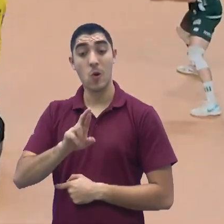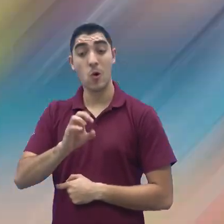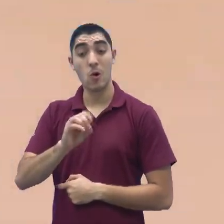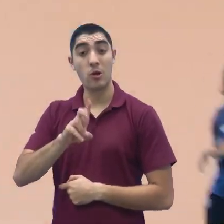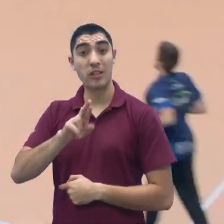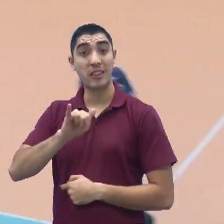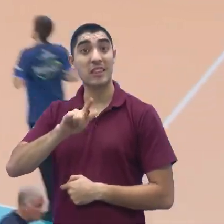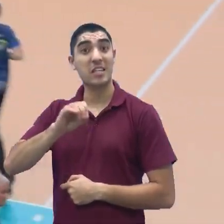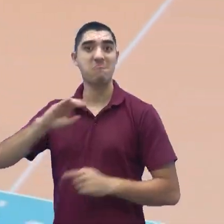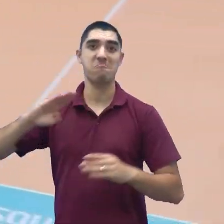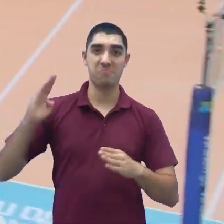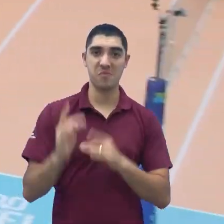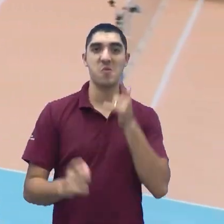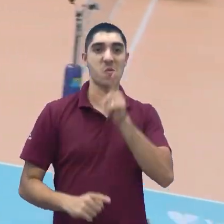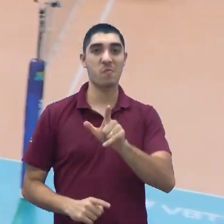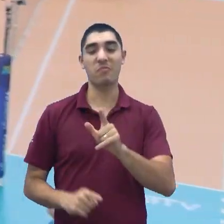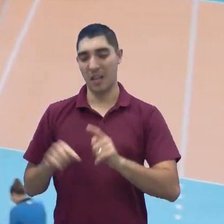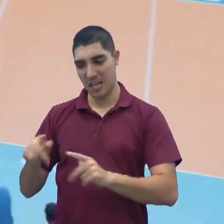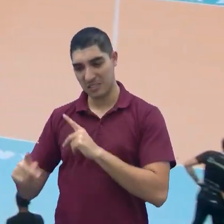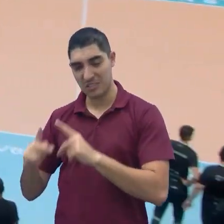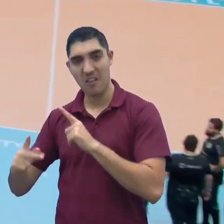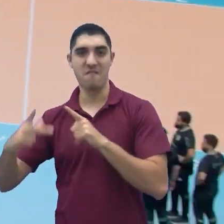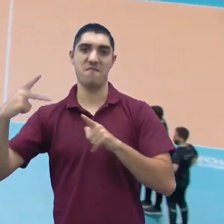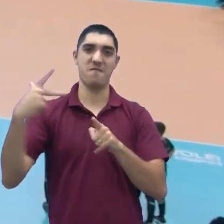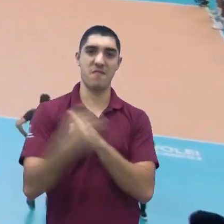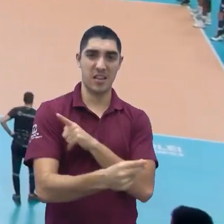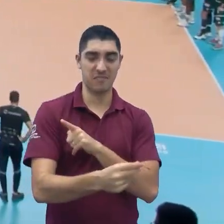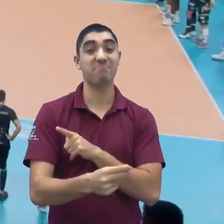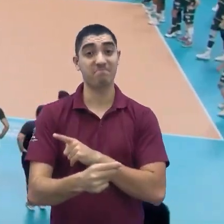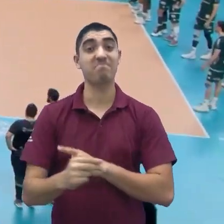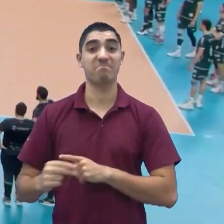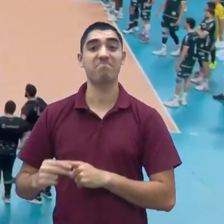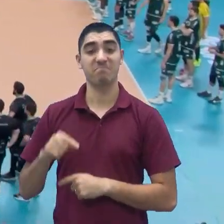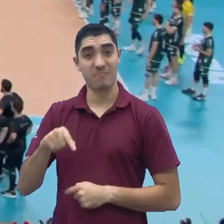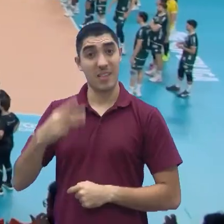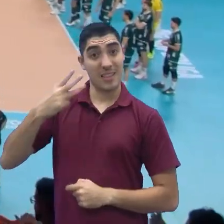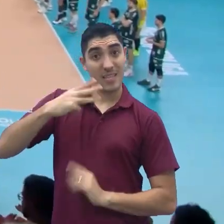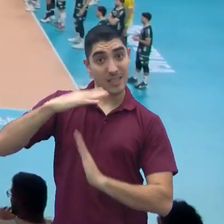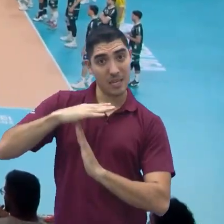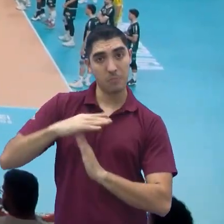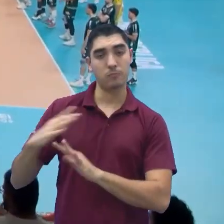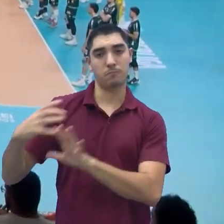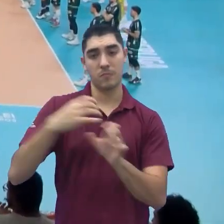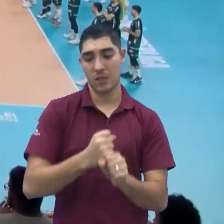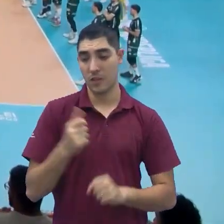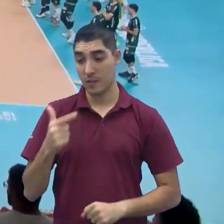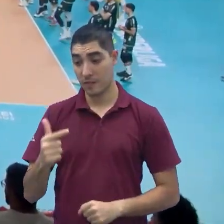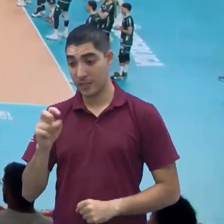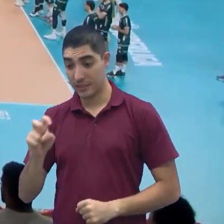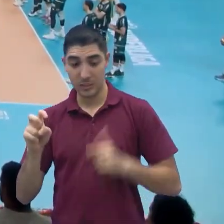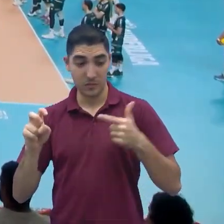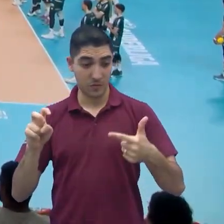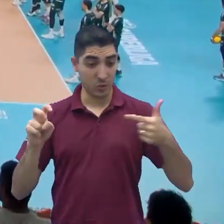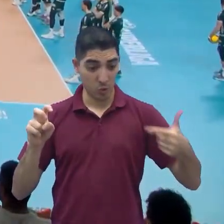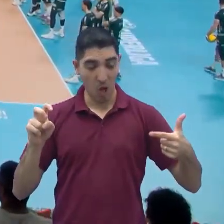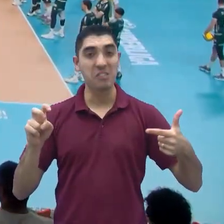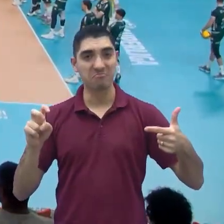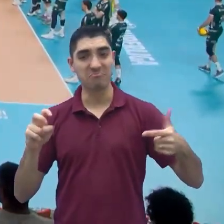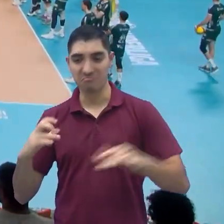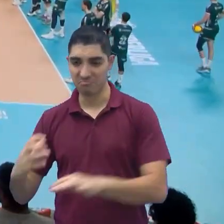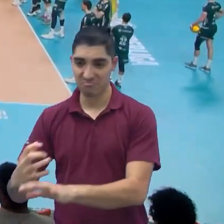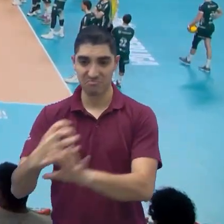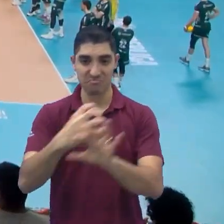seguida. Fim de papo, vitória do São José no terceiro set, 25-22. E jogo fechado em